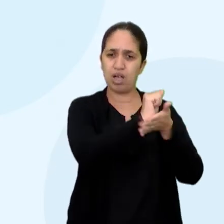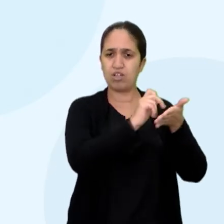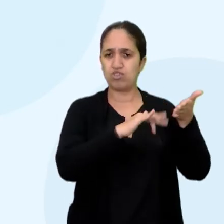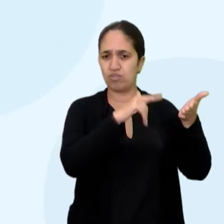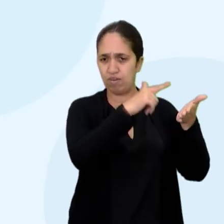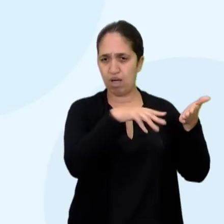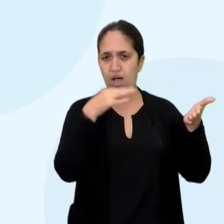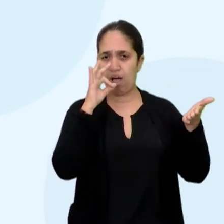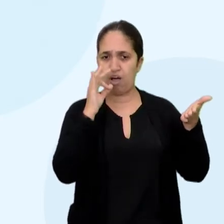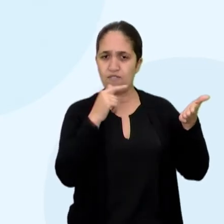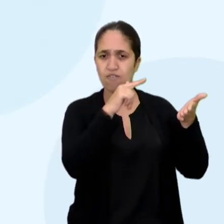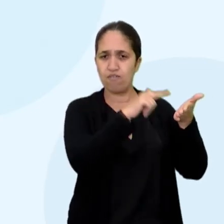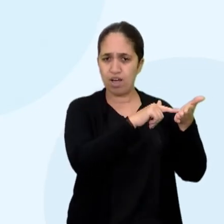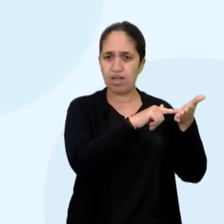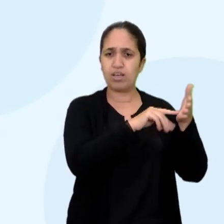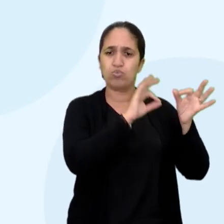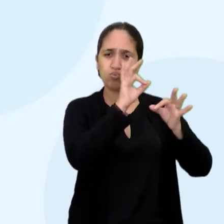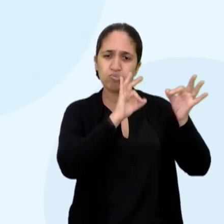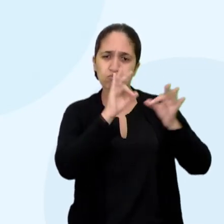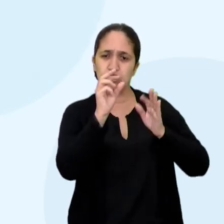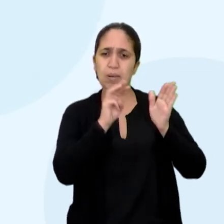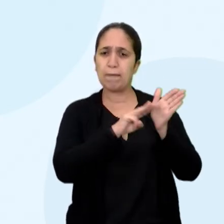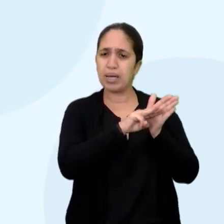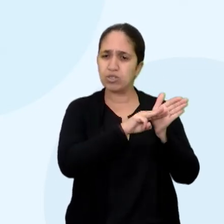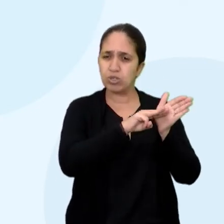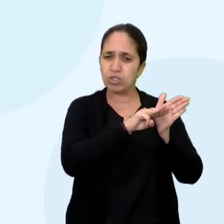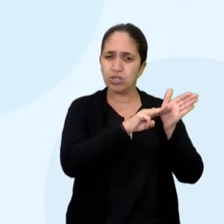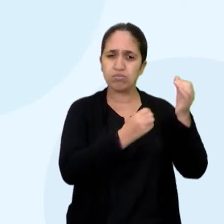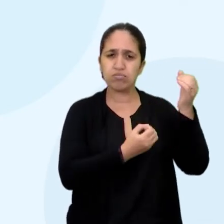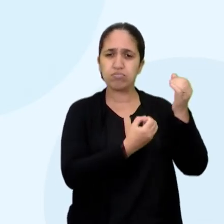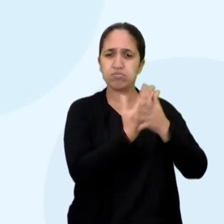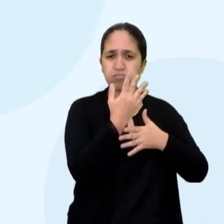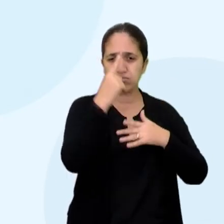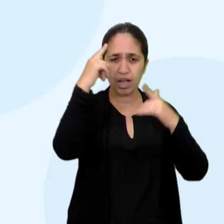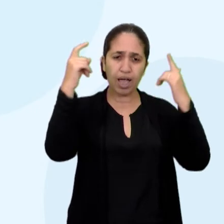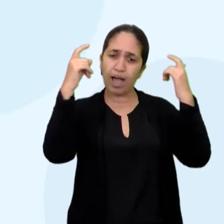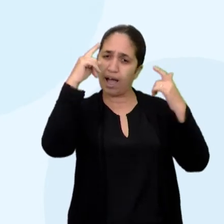a metodologia do World Café, que utiliza um processo criativo